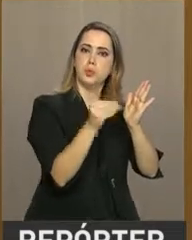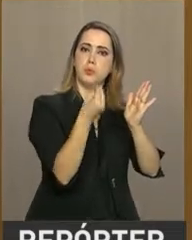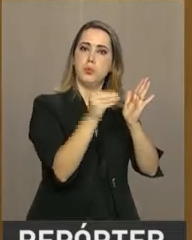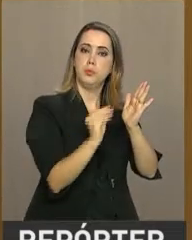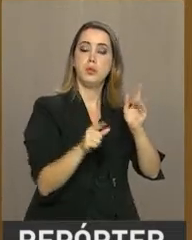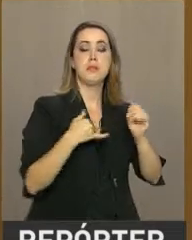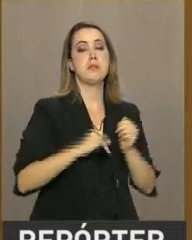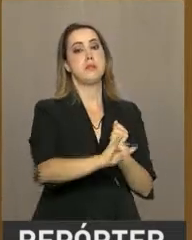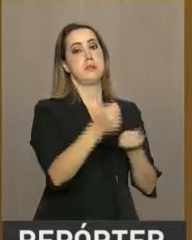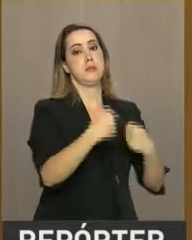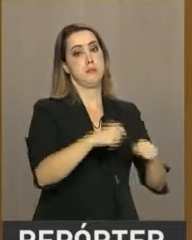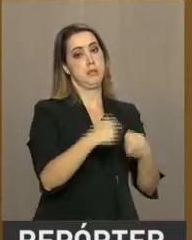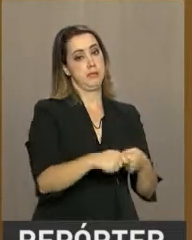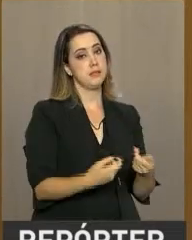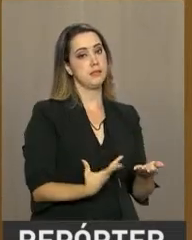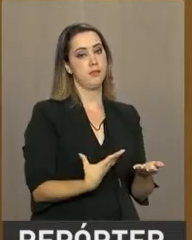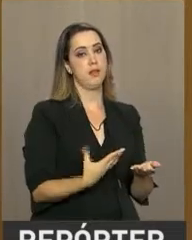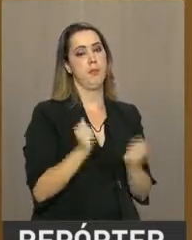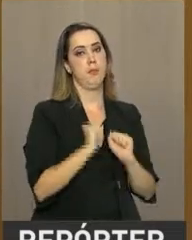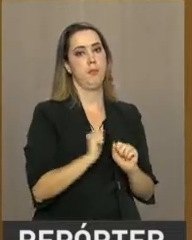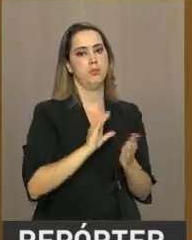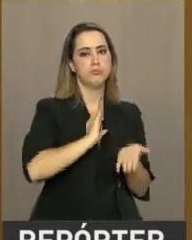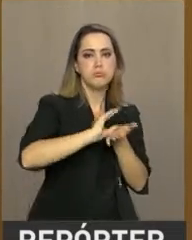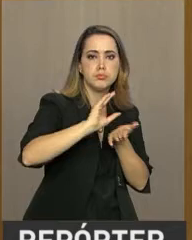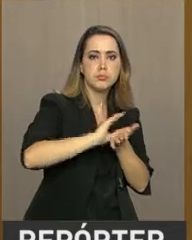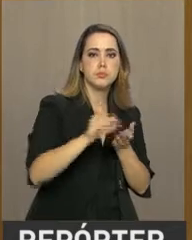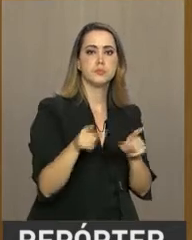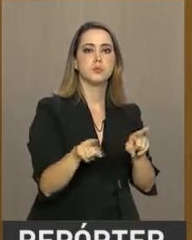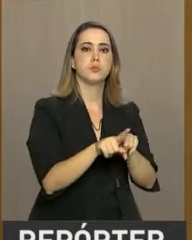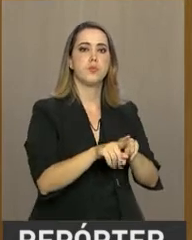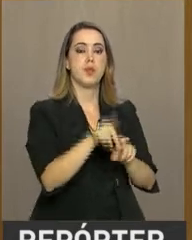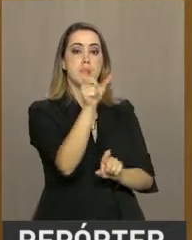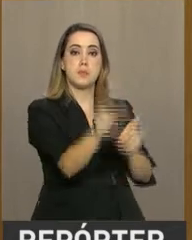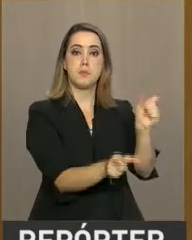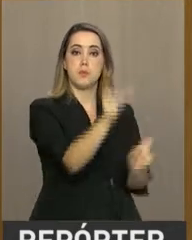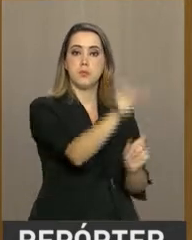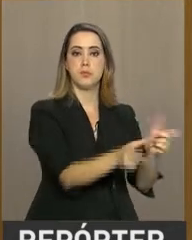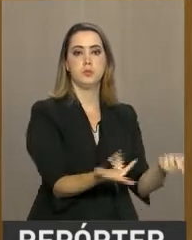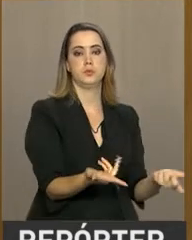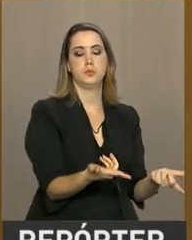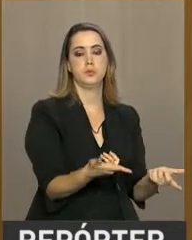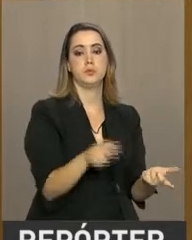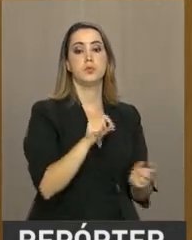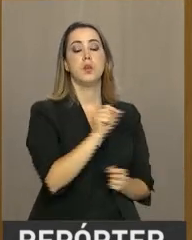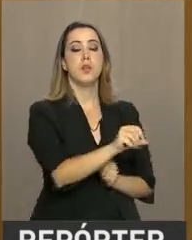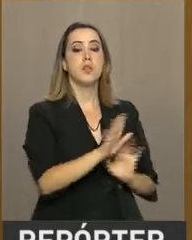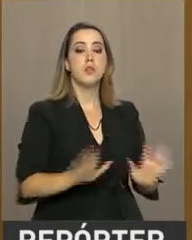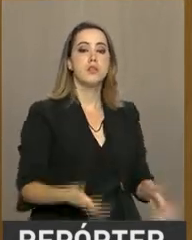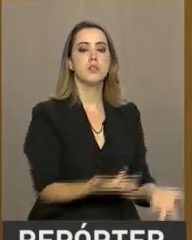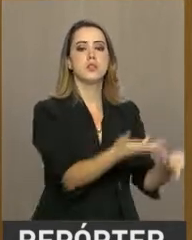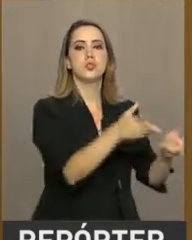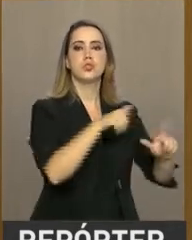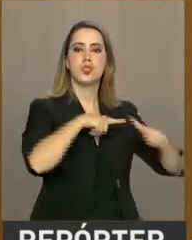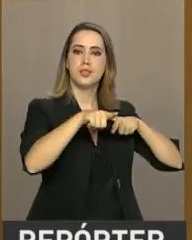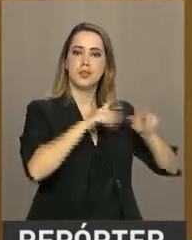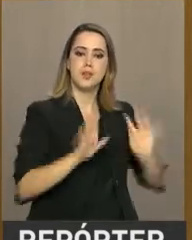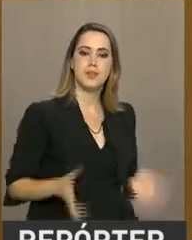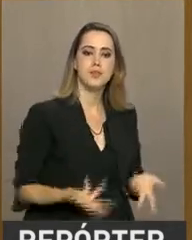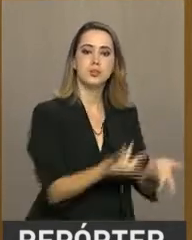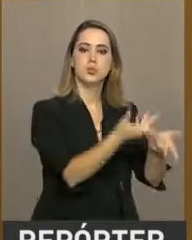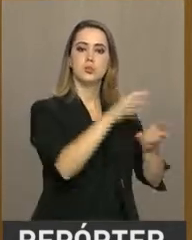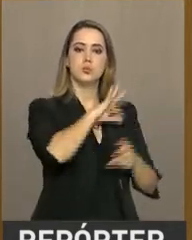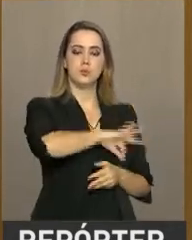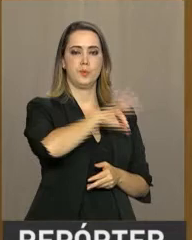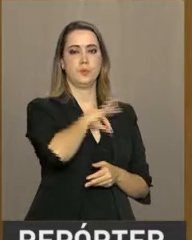da demanda neto as pessoas físicas a ele gera empregos gera renda